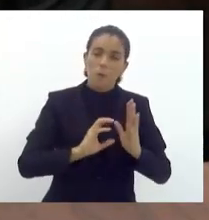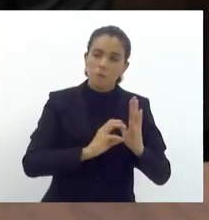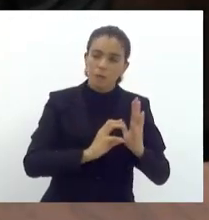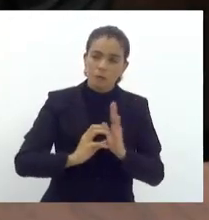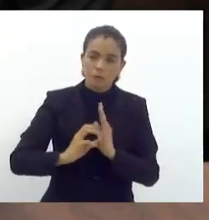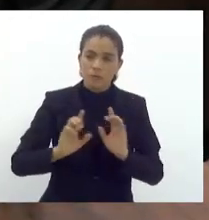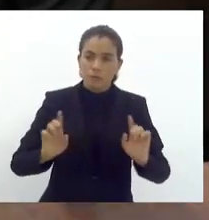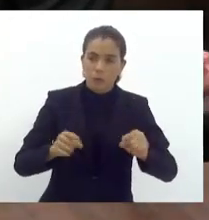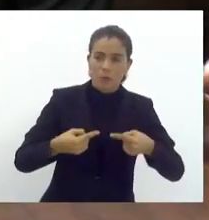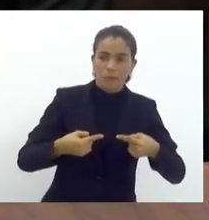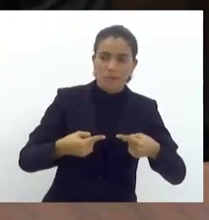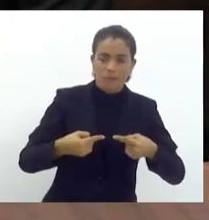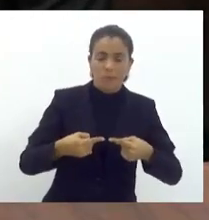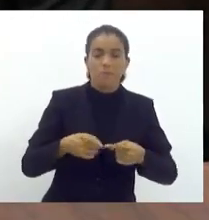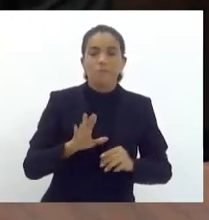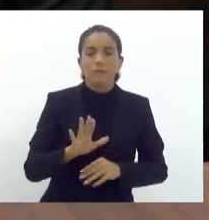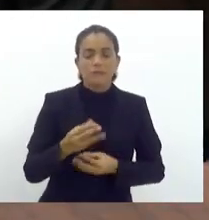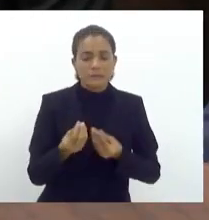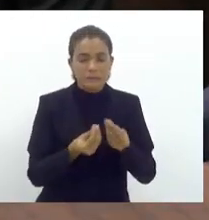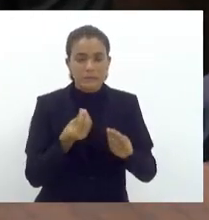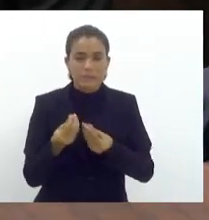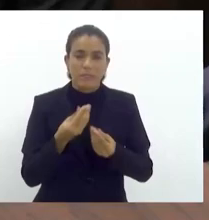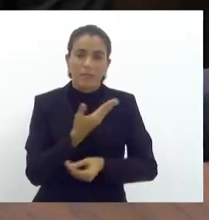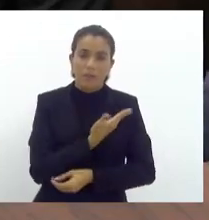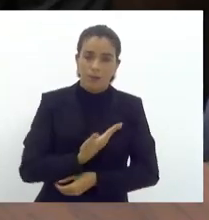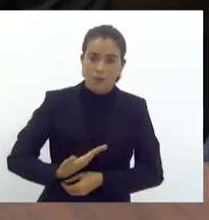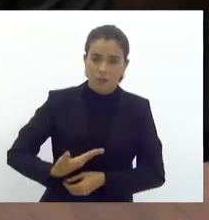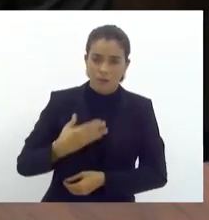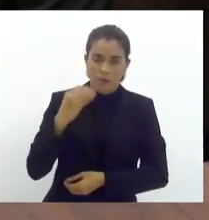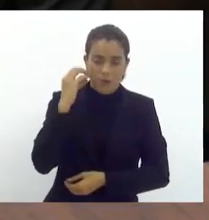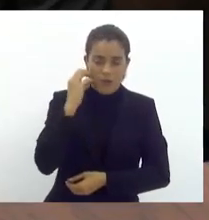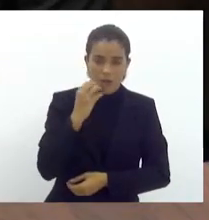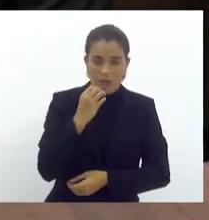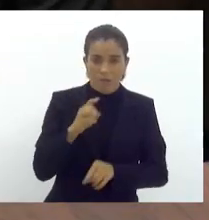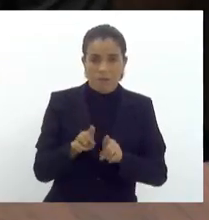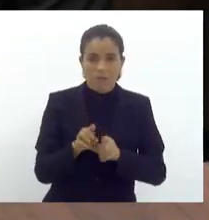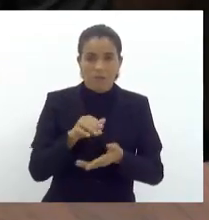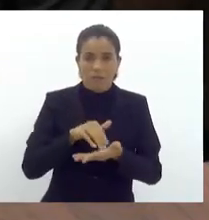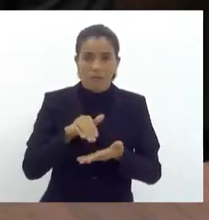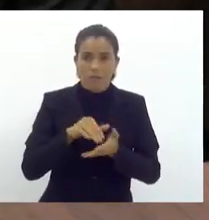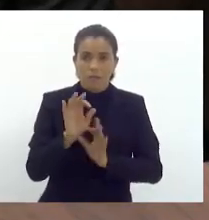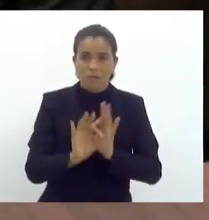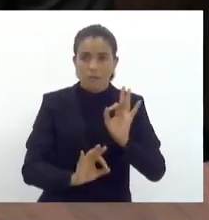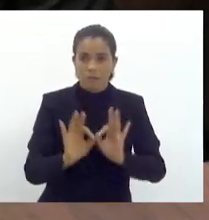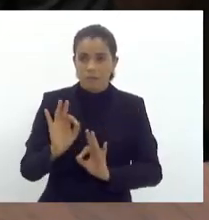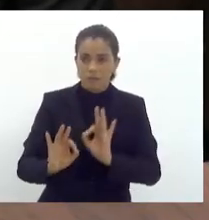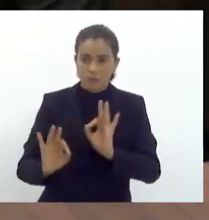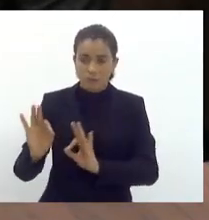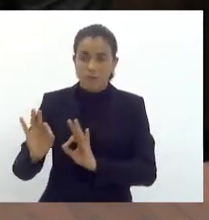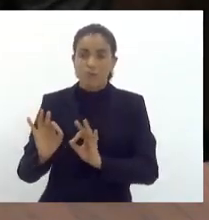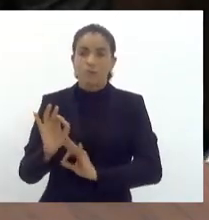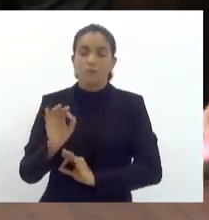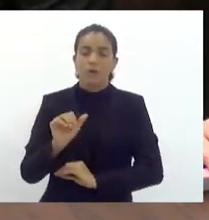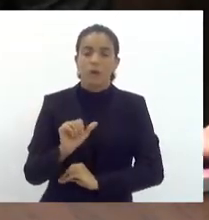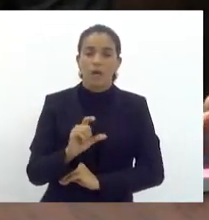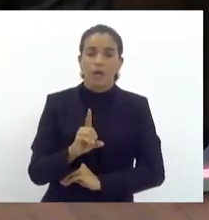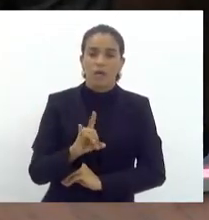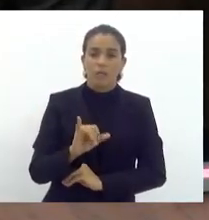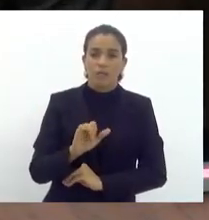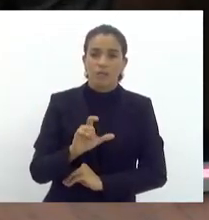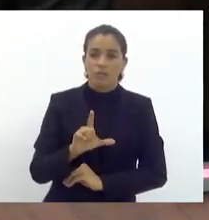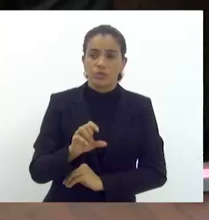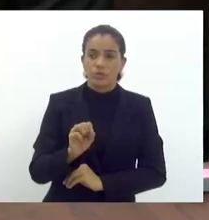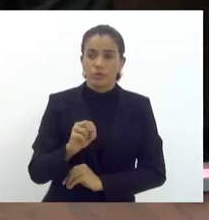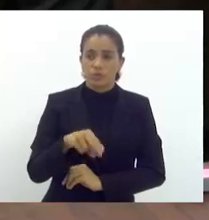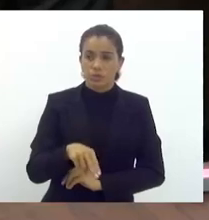a sensibilidade do governador Cláudio Castro também do secretário de planejamento Adilson que teve ali